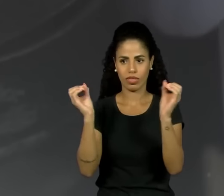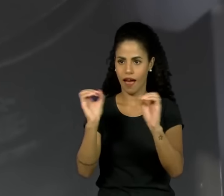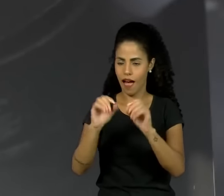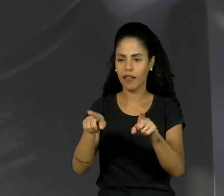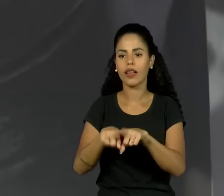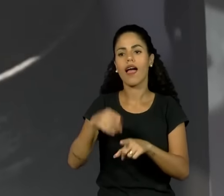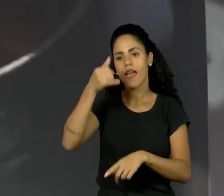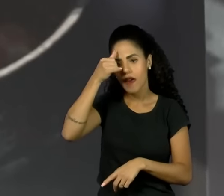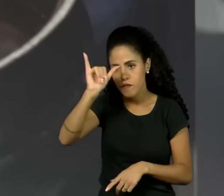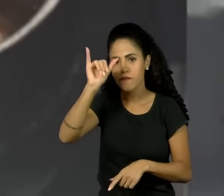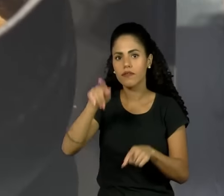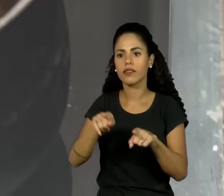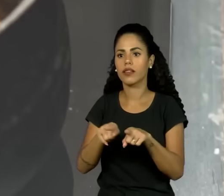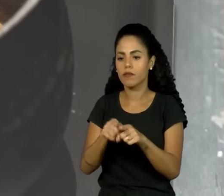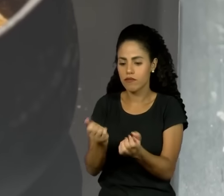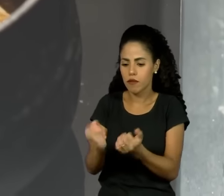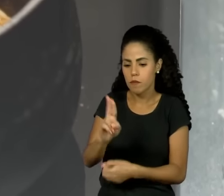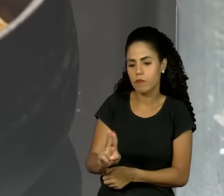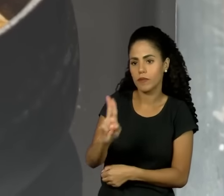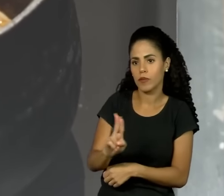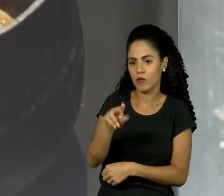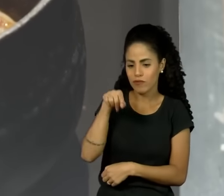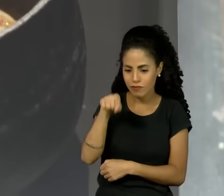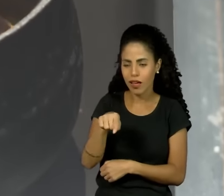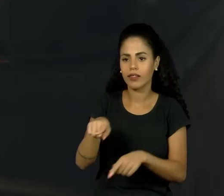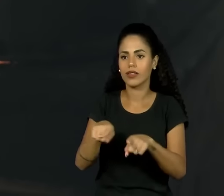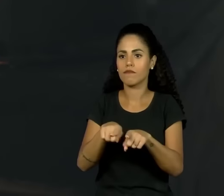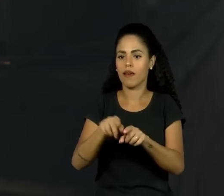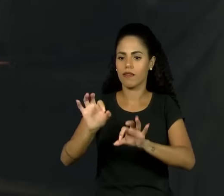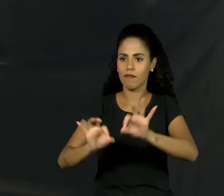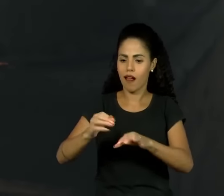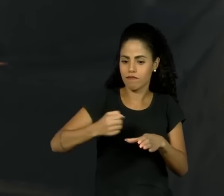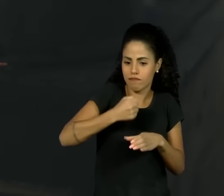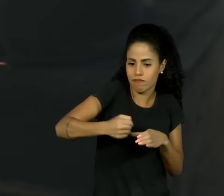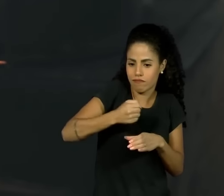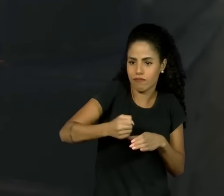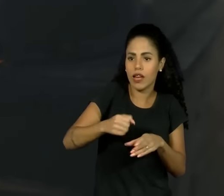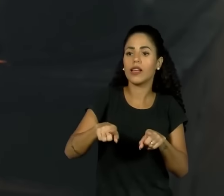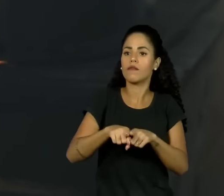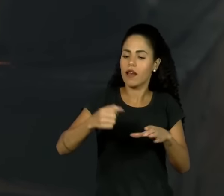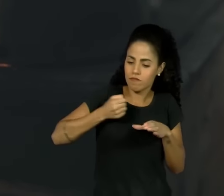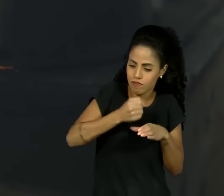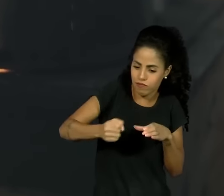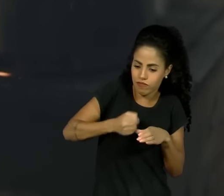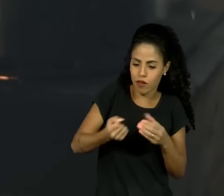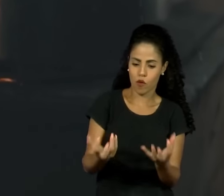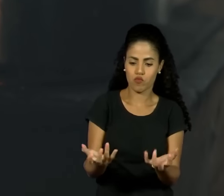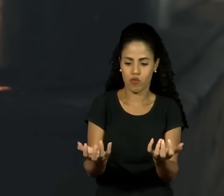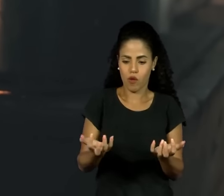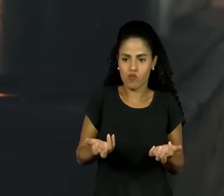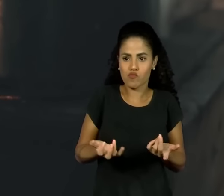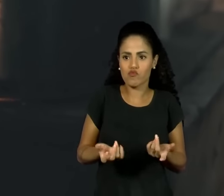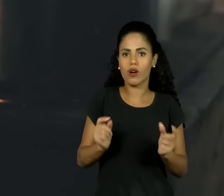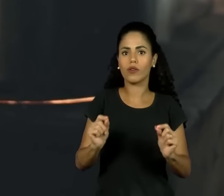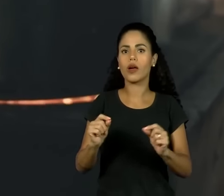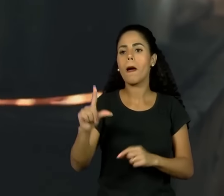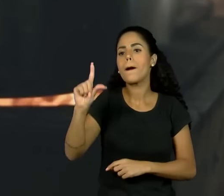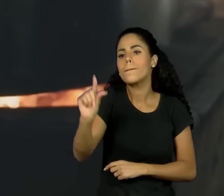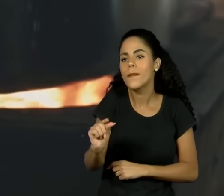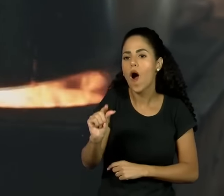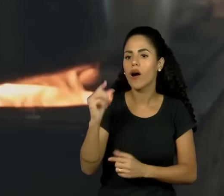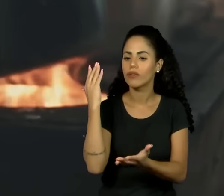lenha das matas que estão lá no entorno das casas. Aí trazemos o fogão ecoeficiente, que utiliza bem menos lenha,